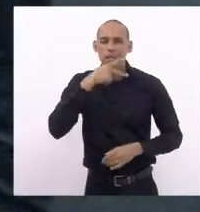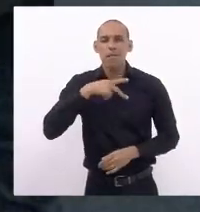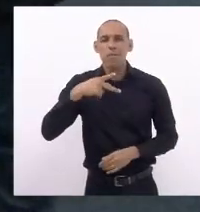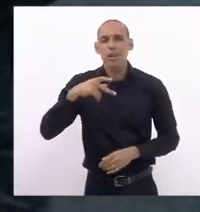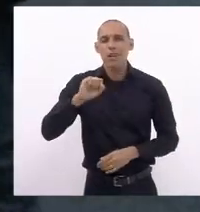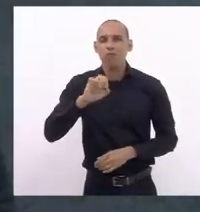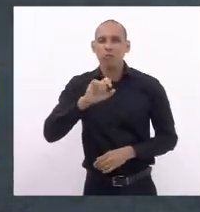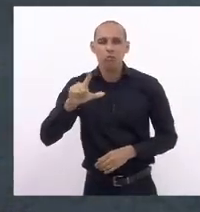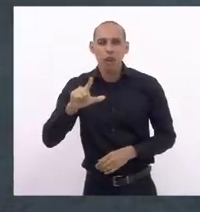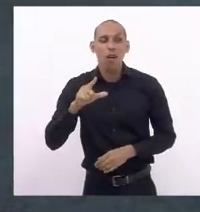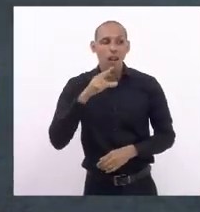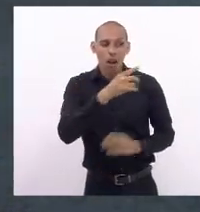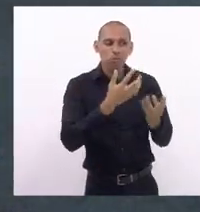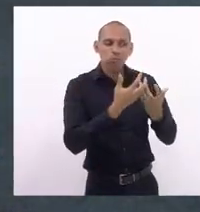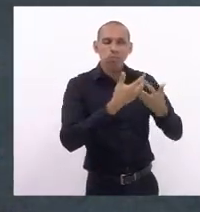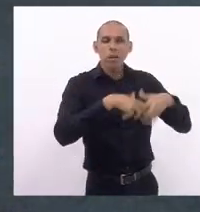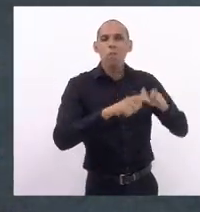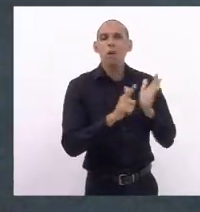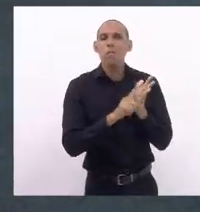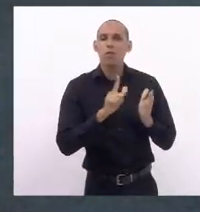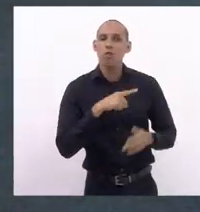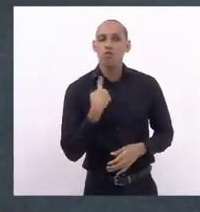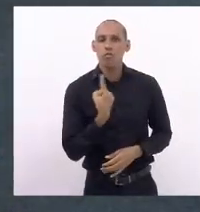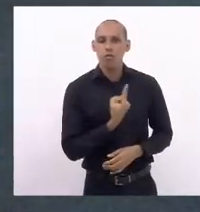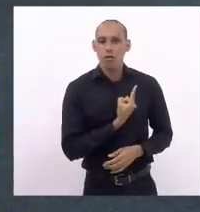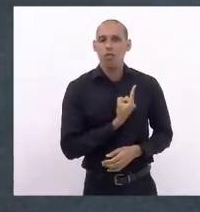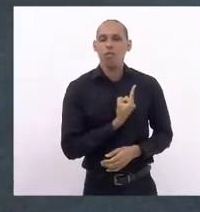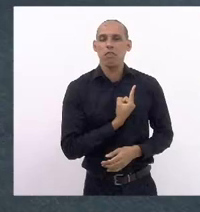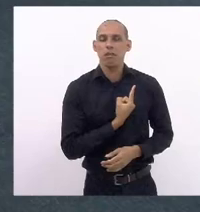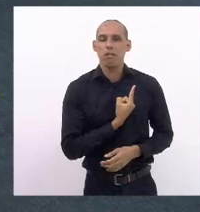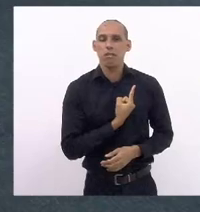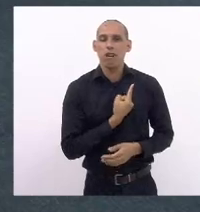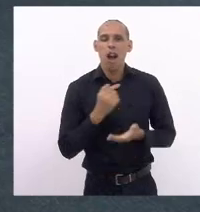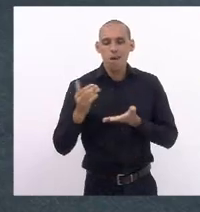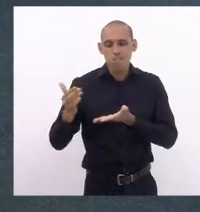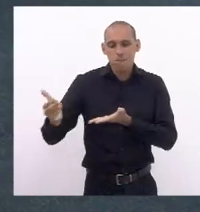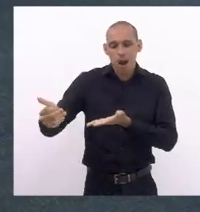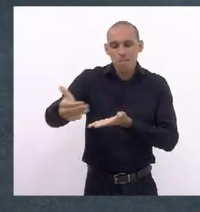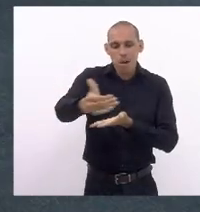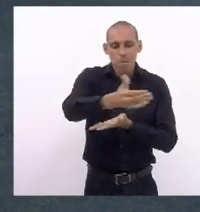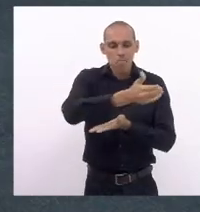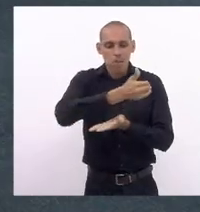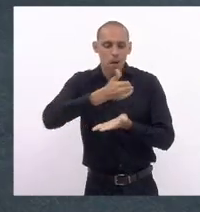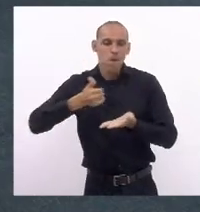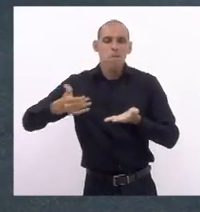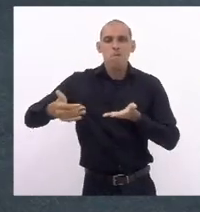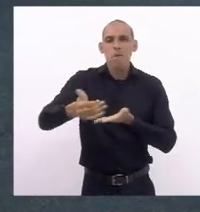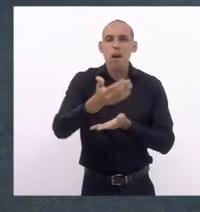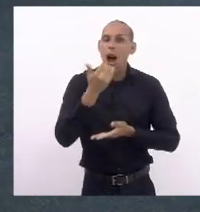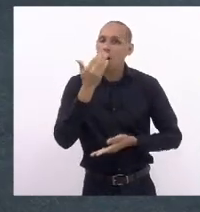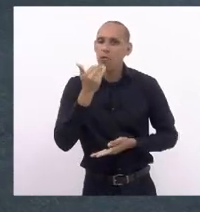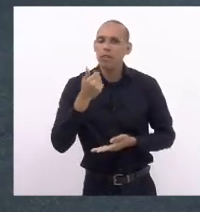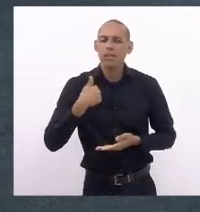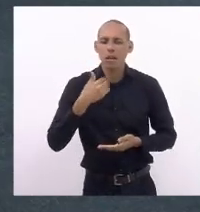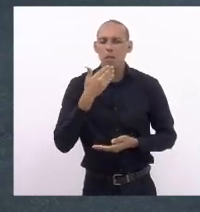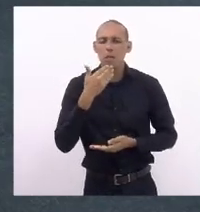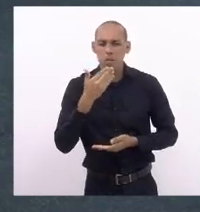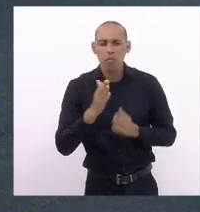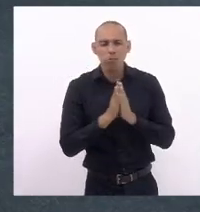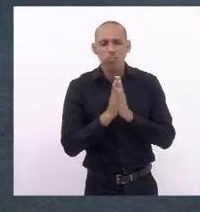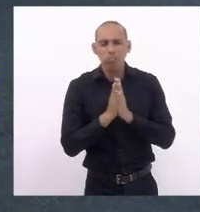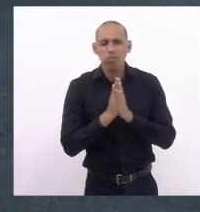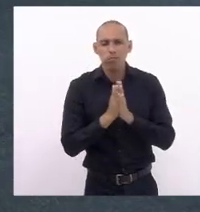cidade de Petrópolis. A gente tem arrecadado alimentos, e aqui peço licença